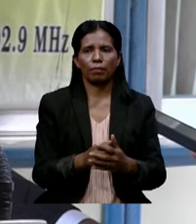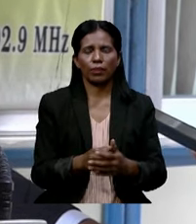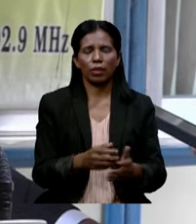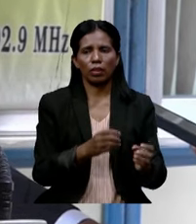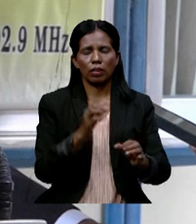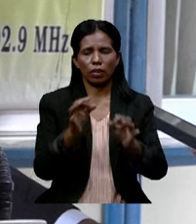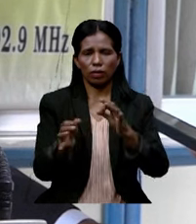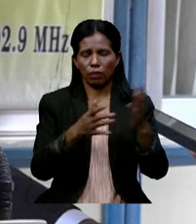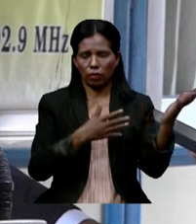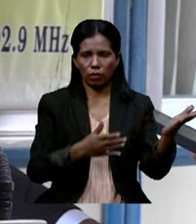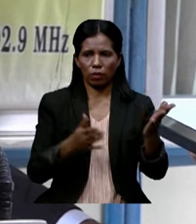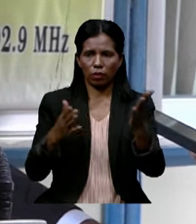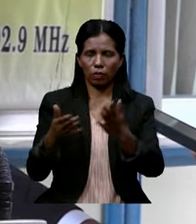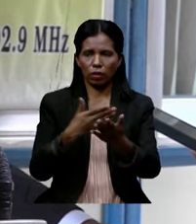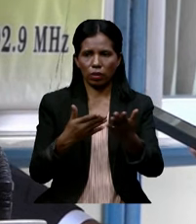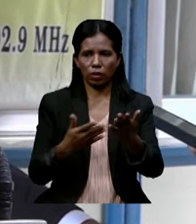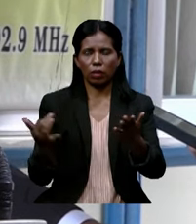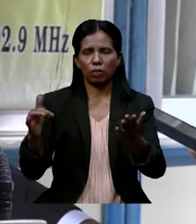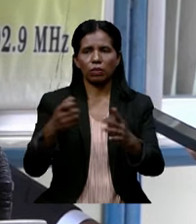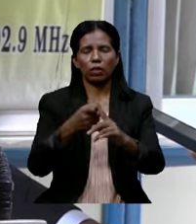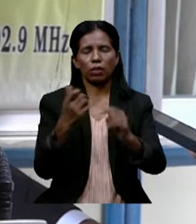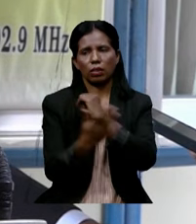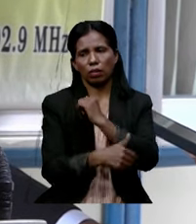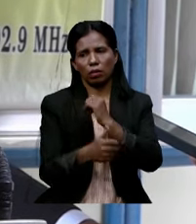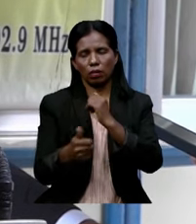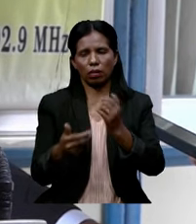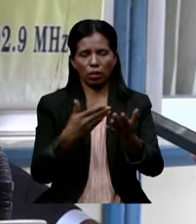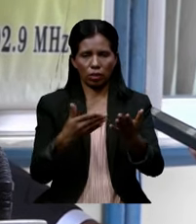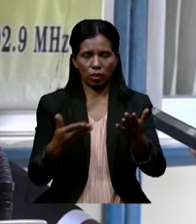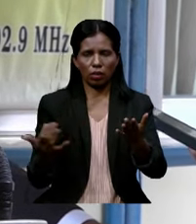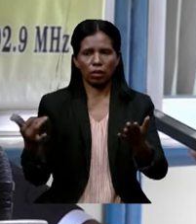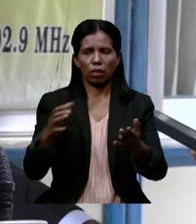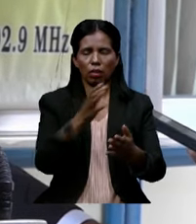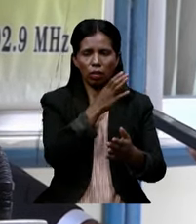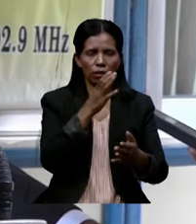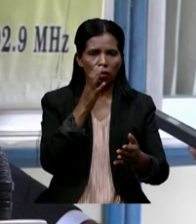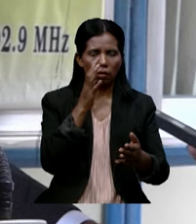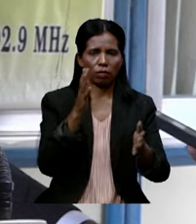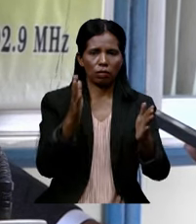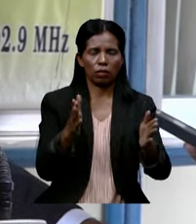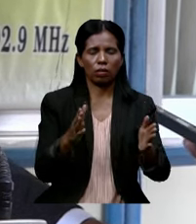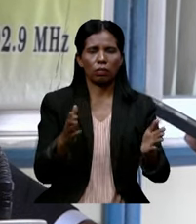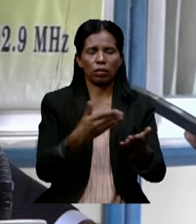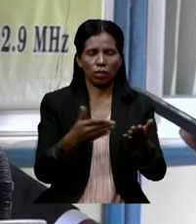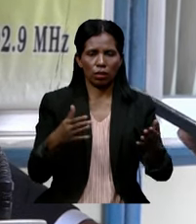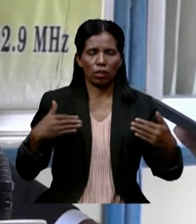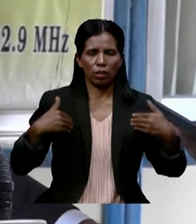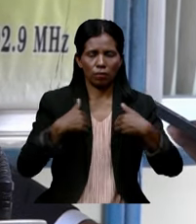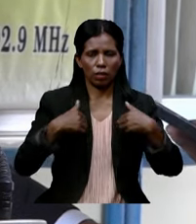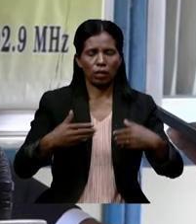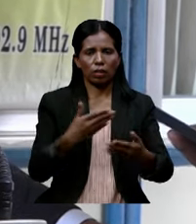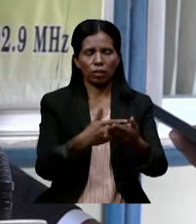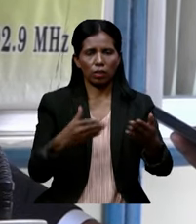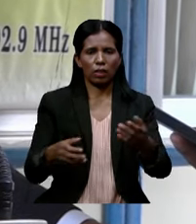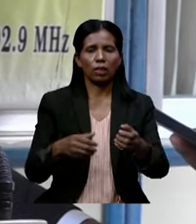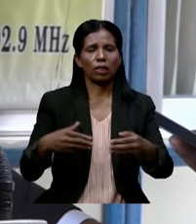lori sasam maiusi liu produto agricultura produto animais produto pesca